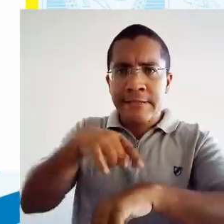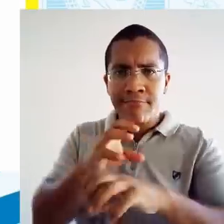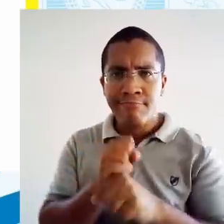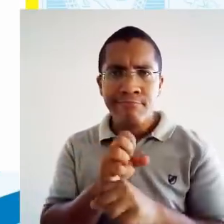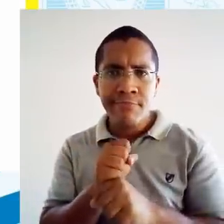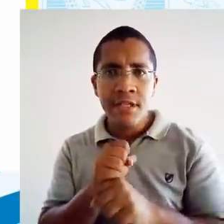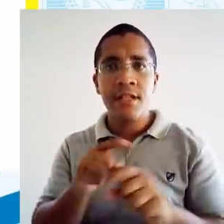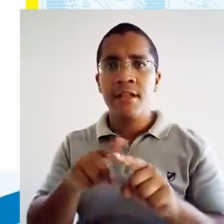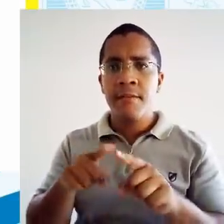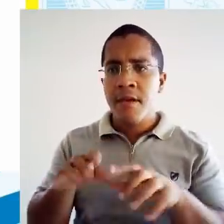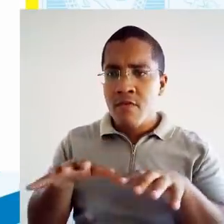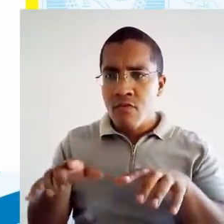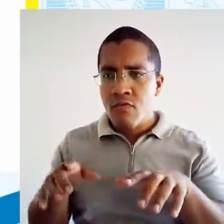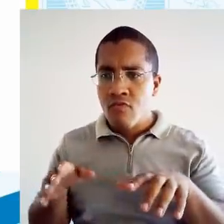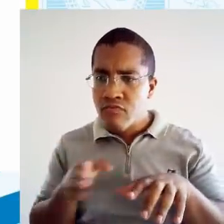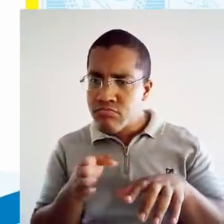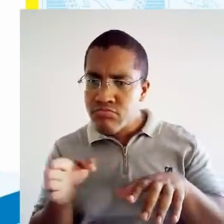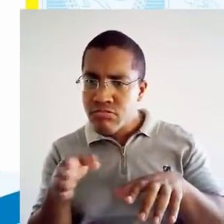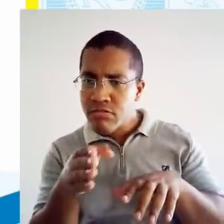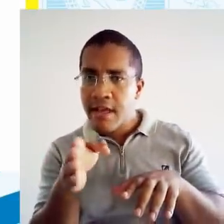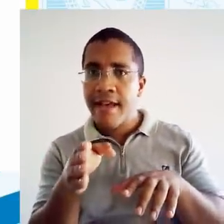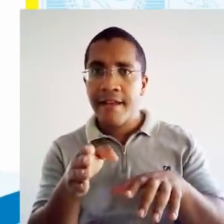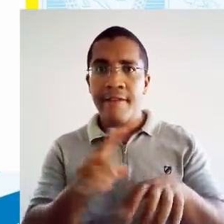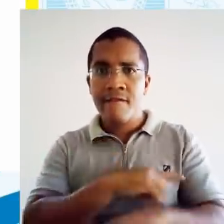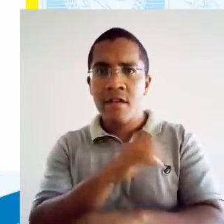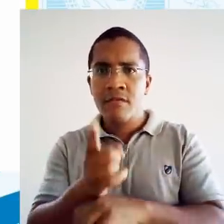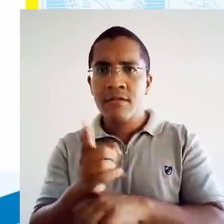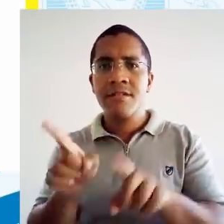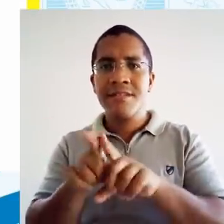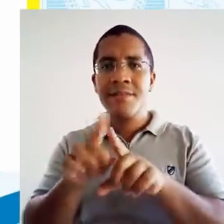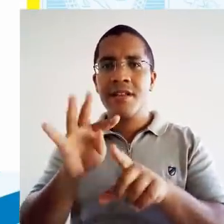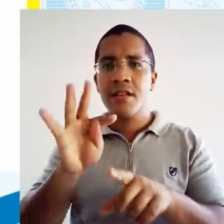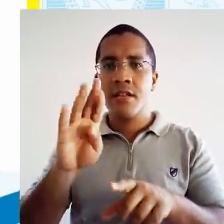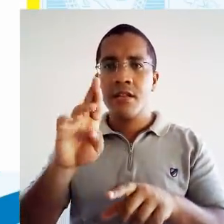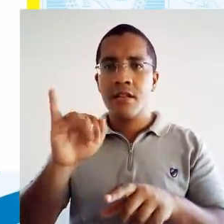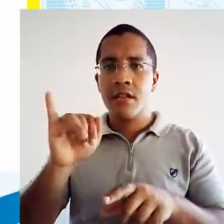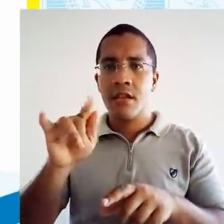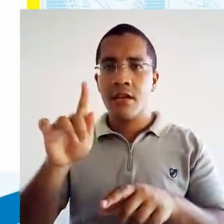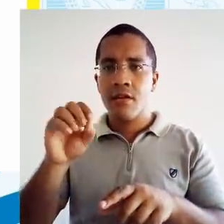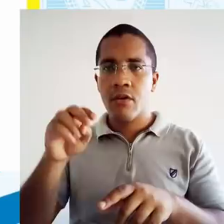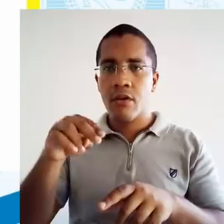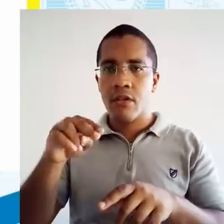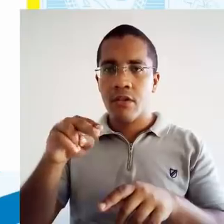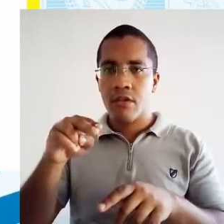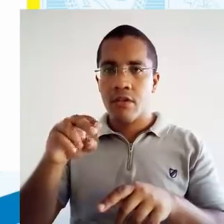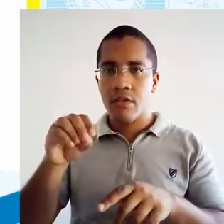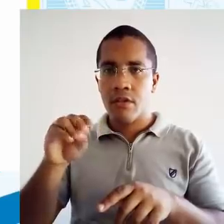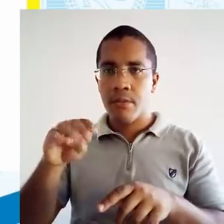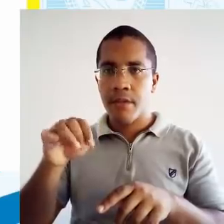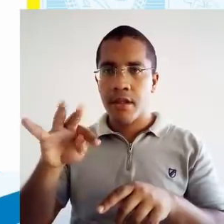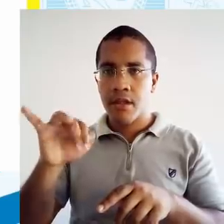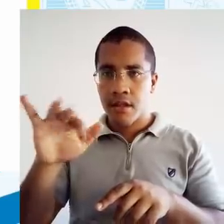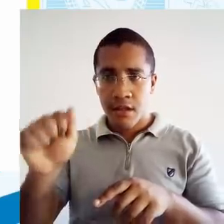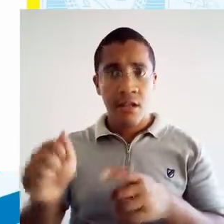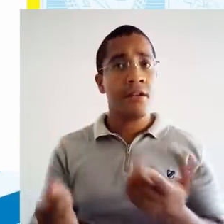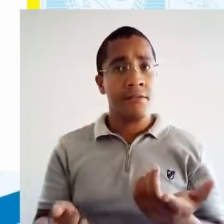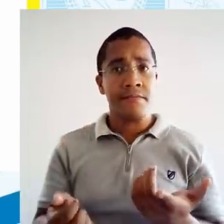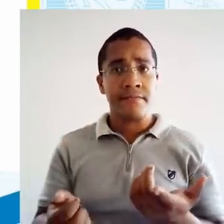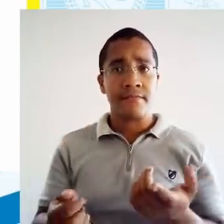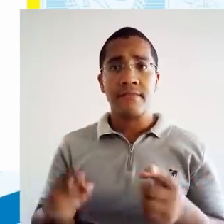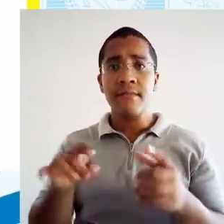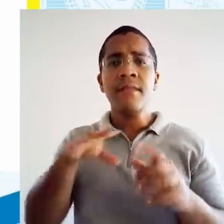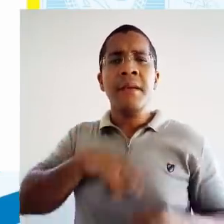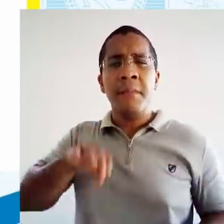de velocidade e por fim aí a trigonometria. Em português, a gente tem a elaboração